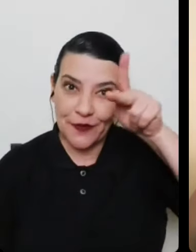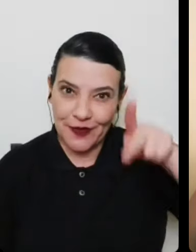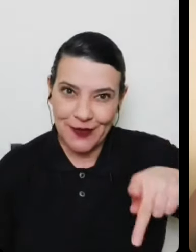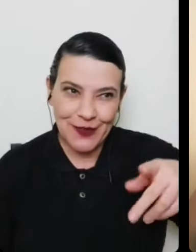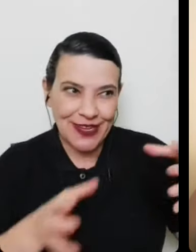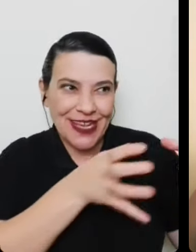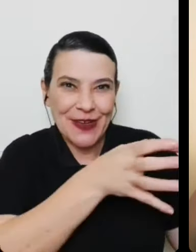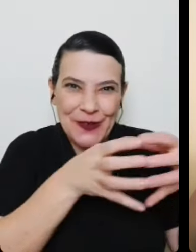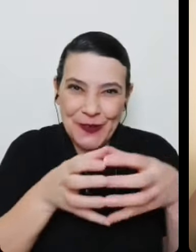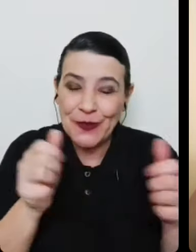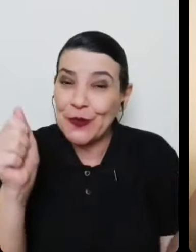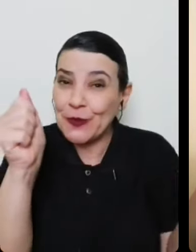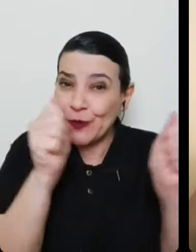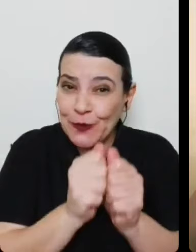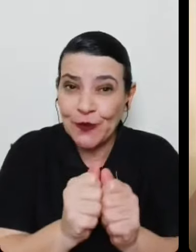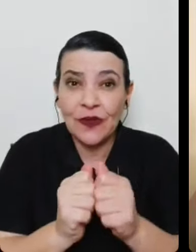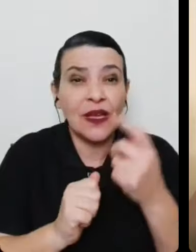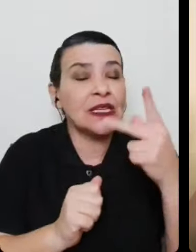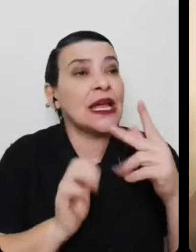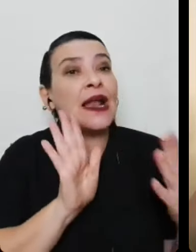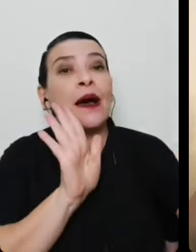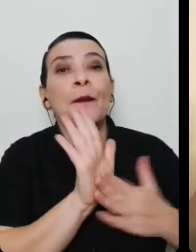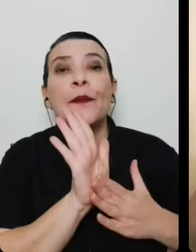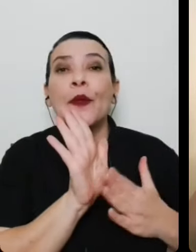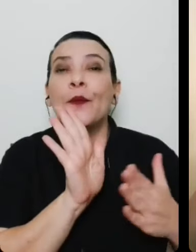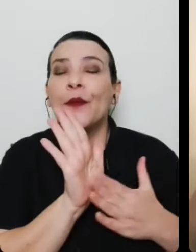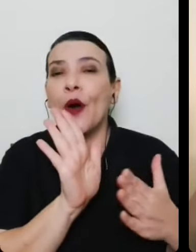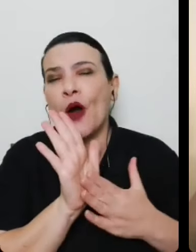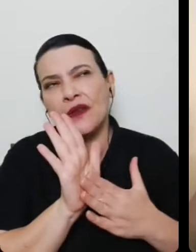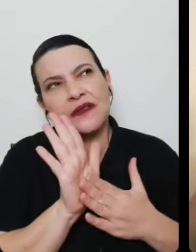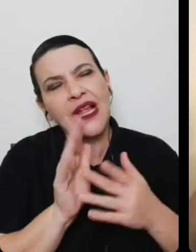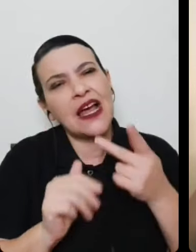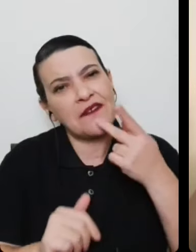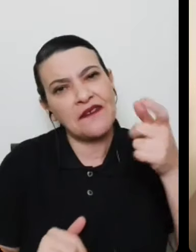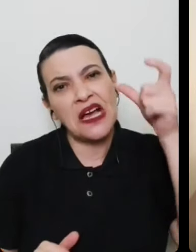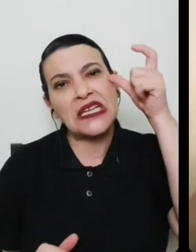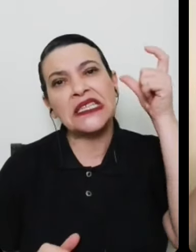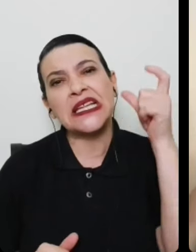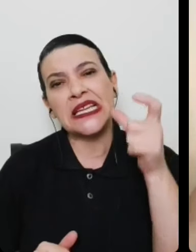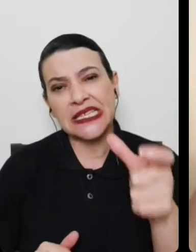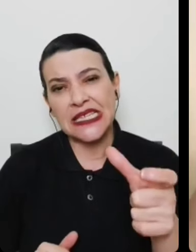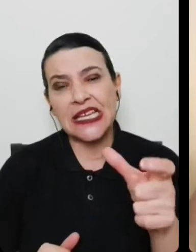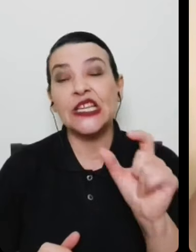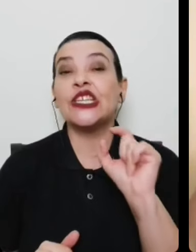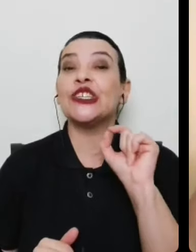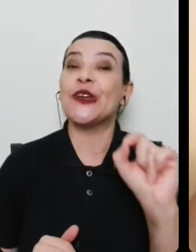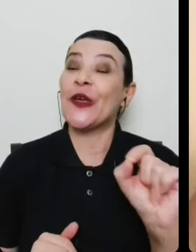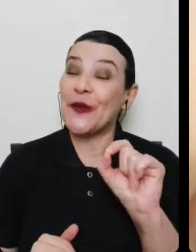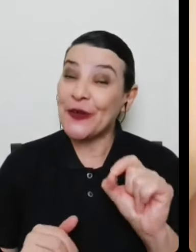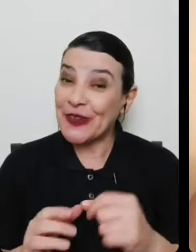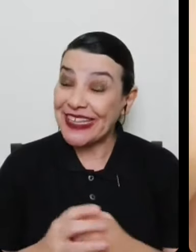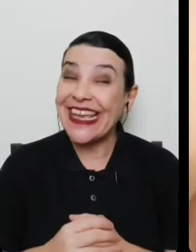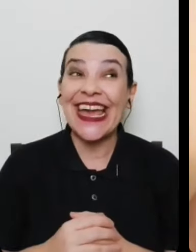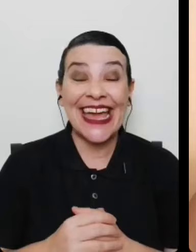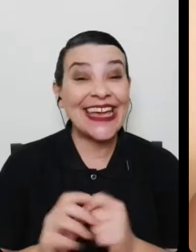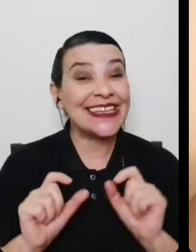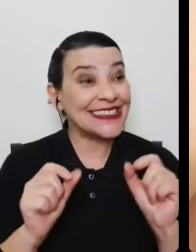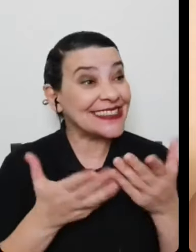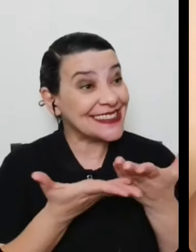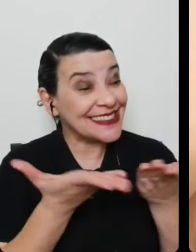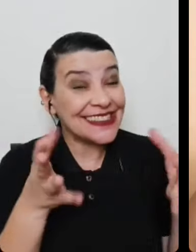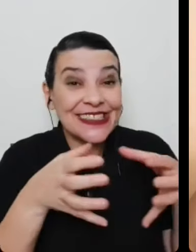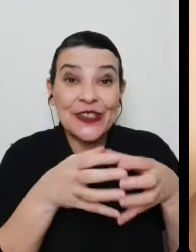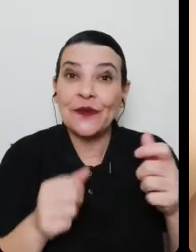turma, ela fazia uma proposta lá que ela achava interessante, que era fazer com que os